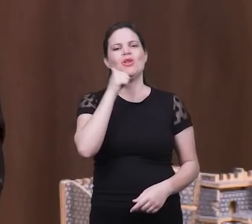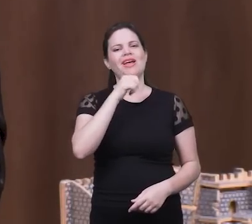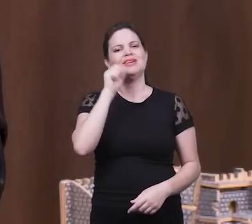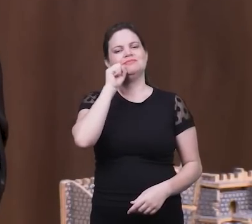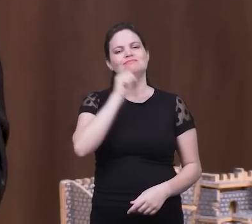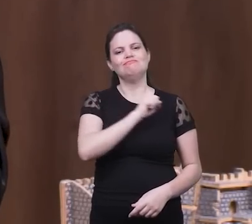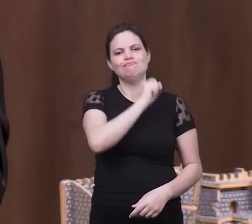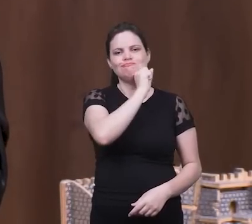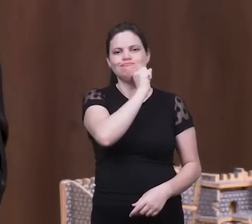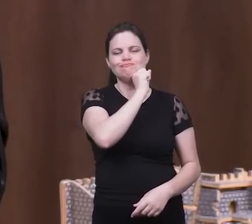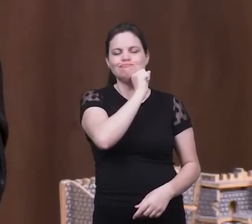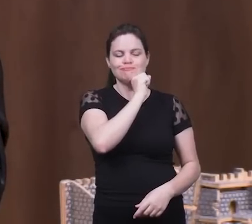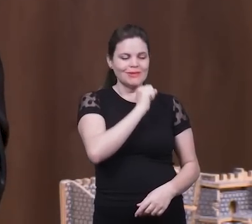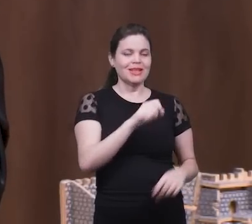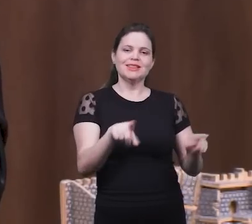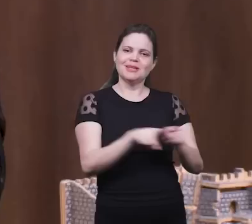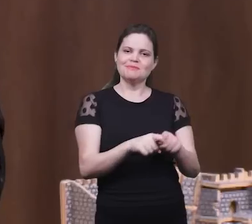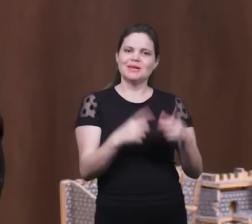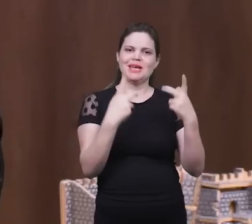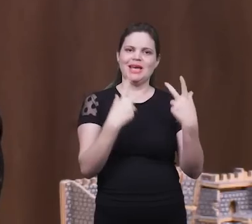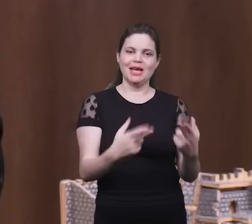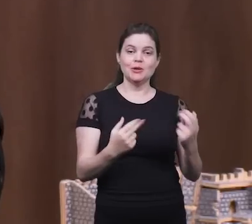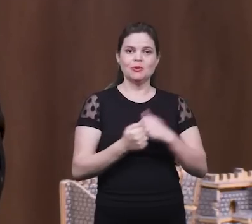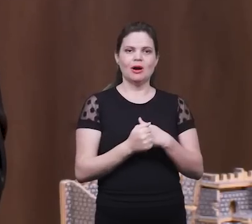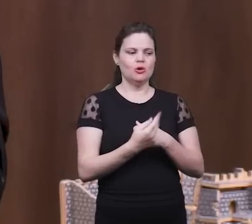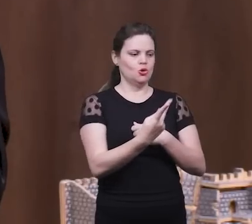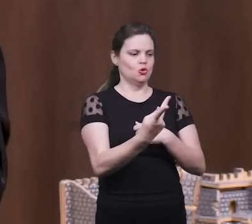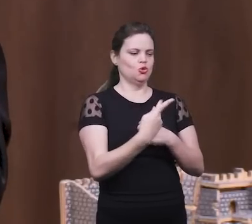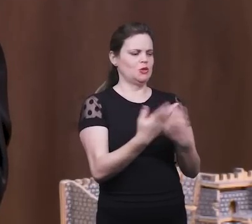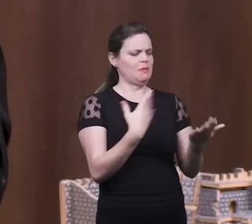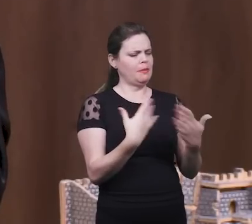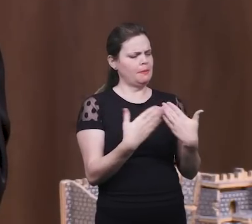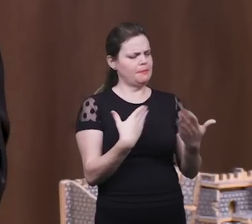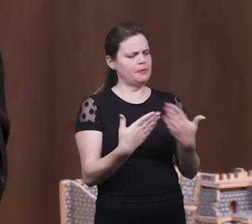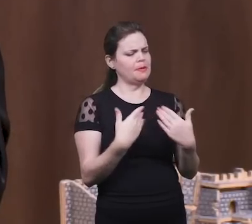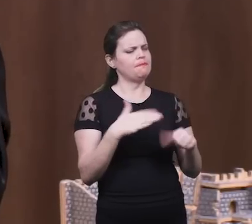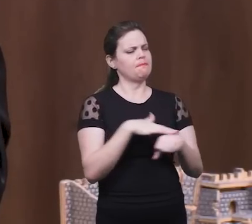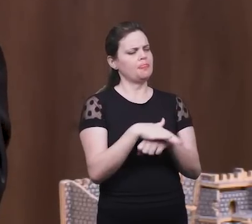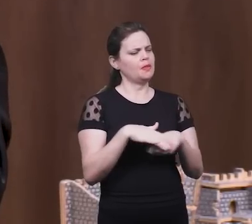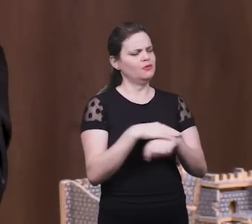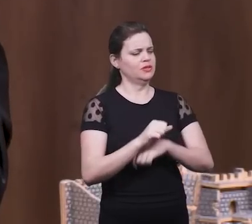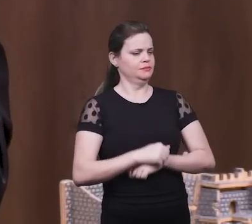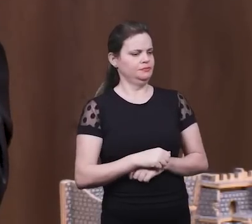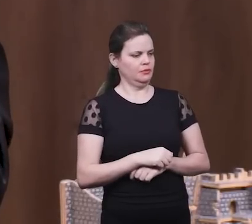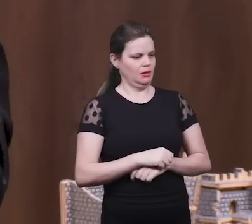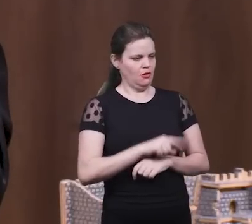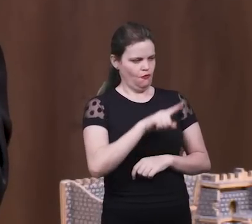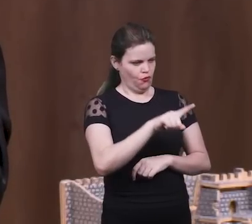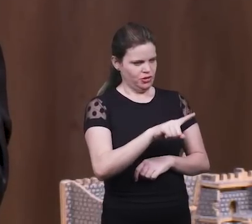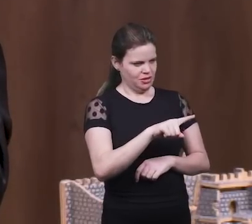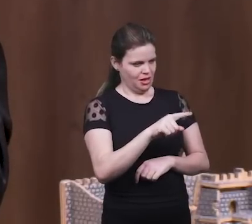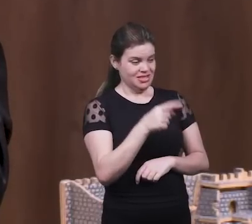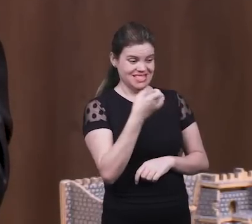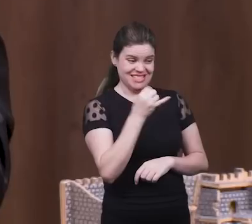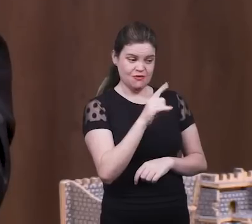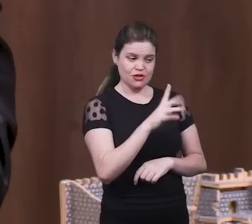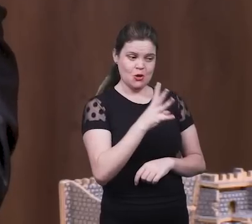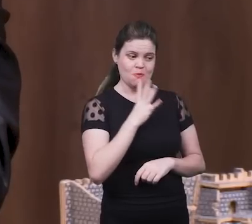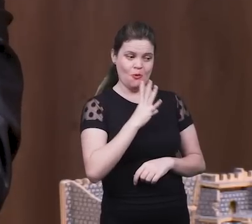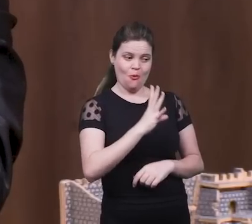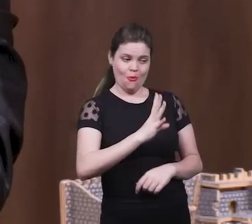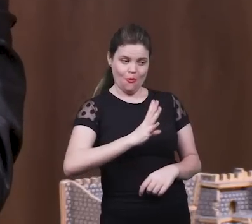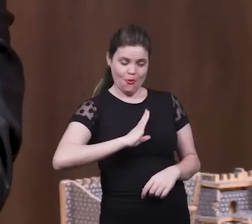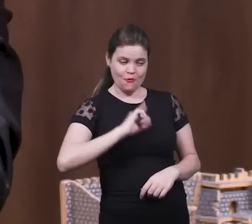tu conhecesse quem é que te fala, tu lhe pediria e ele te daria água viva,